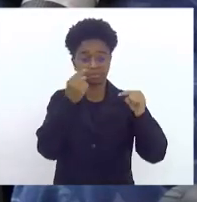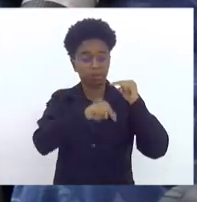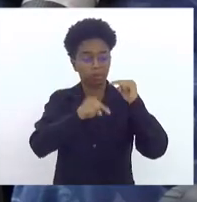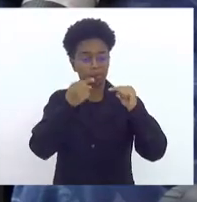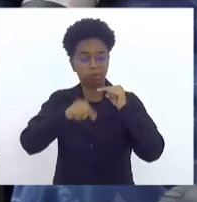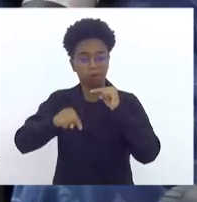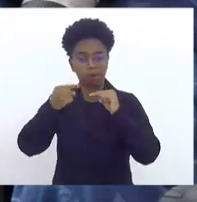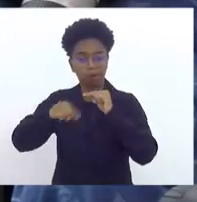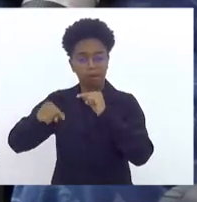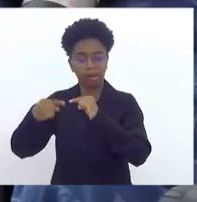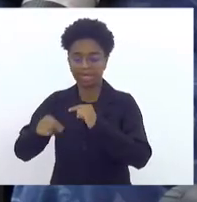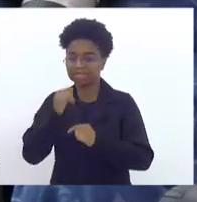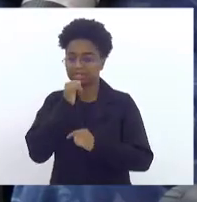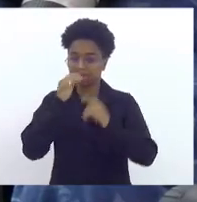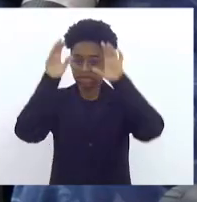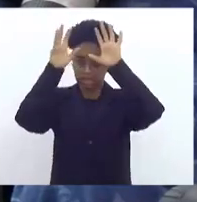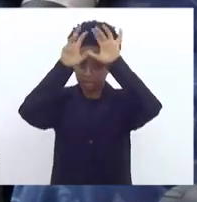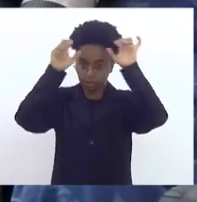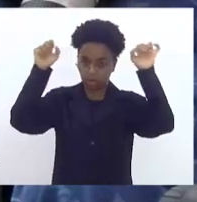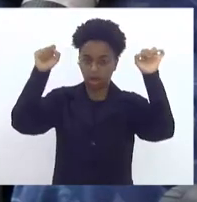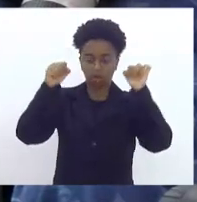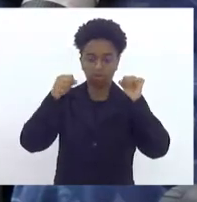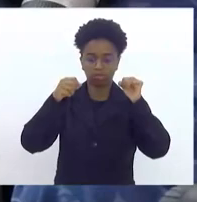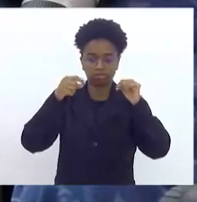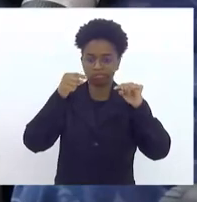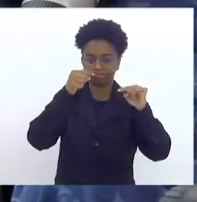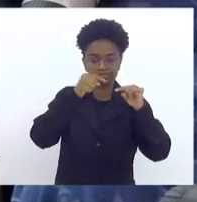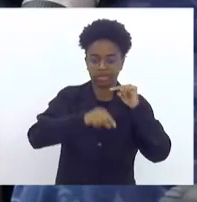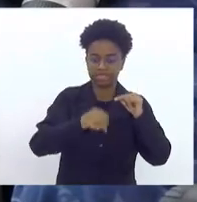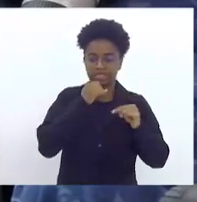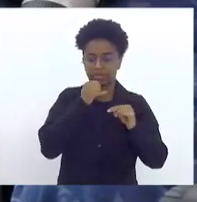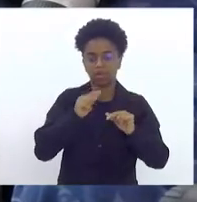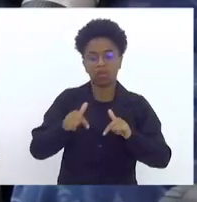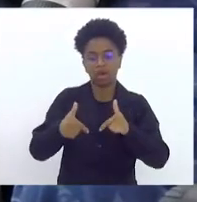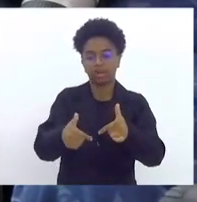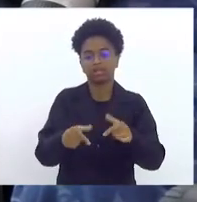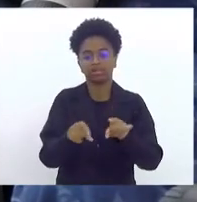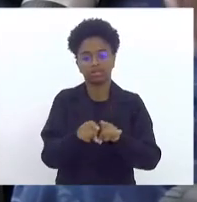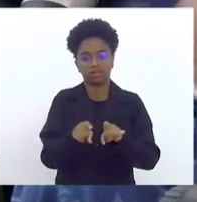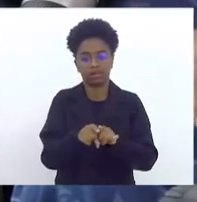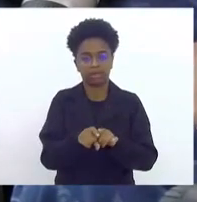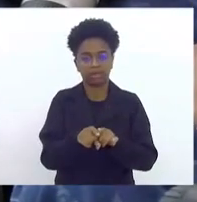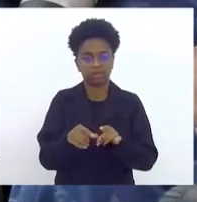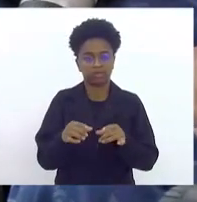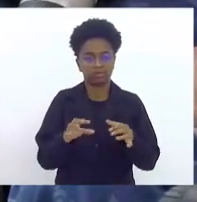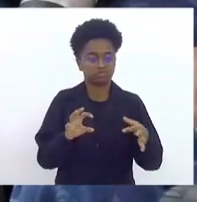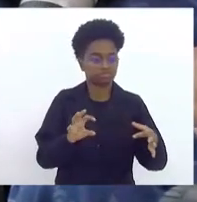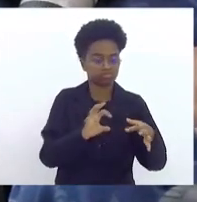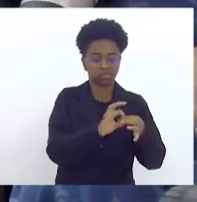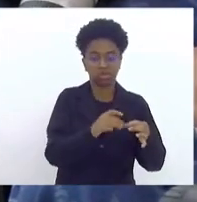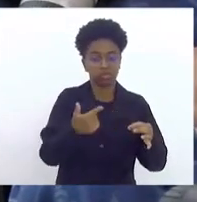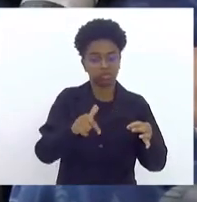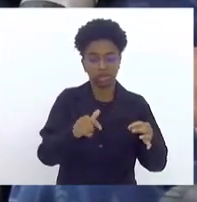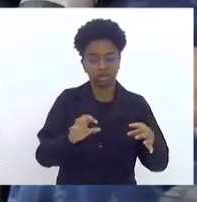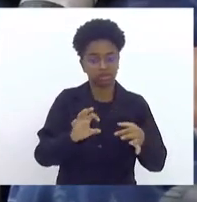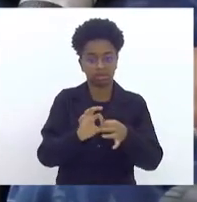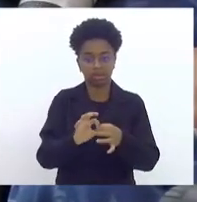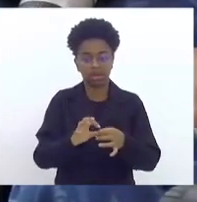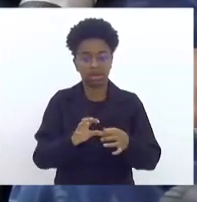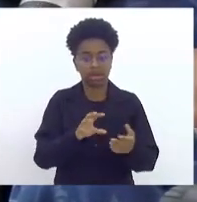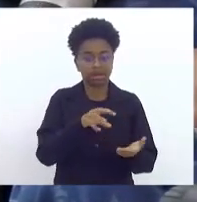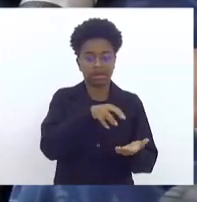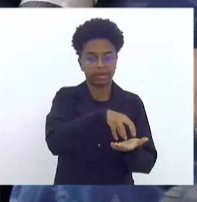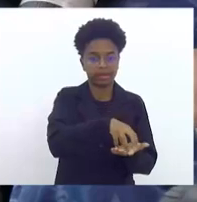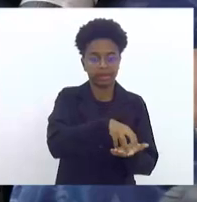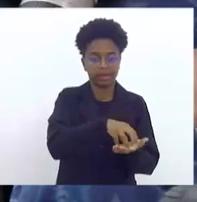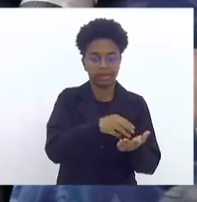o sistema do tribunal não fala por exemplo né eu tô atuando também na execução não fala com o sistema de execução que não fala quando o Ministério